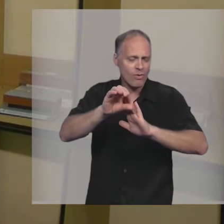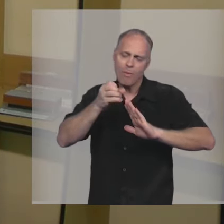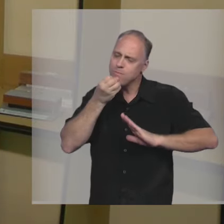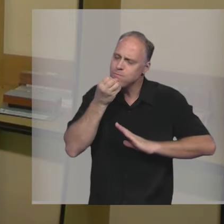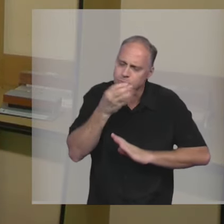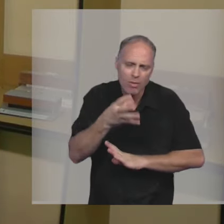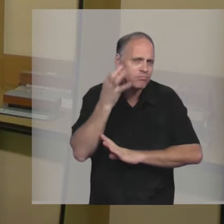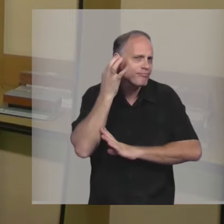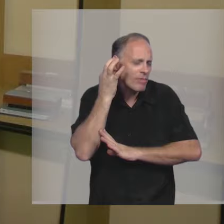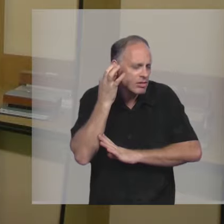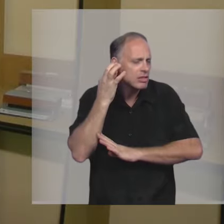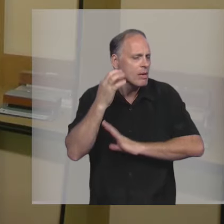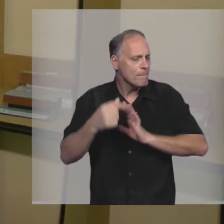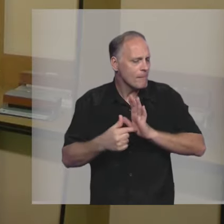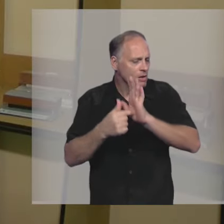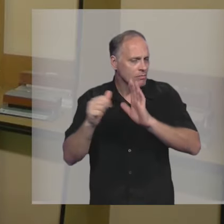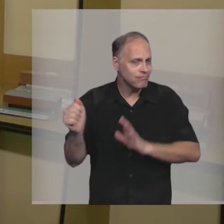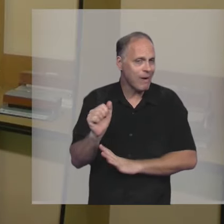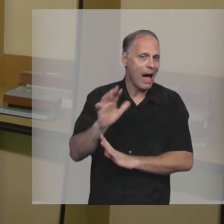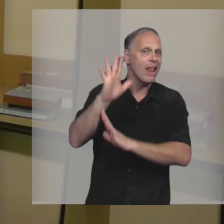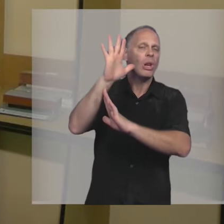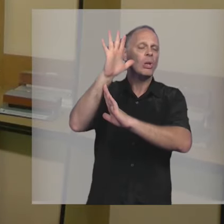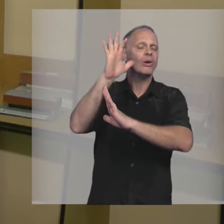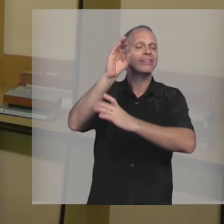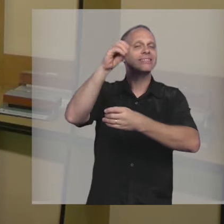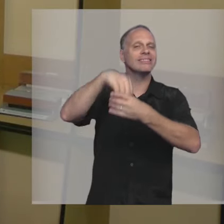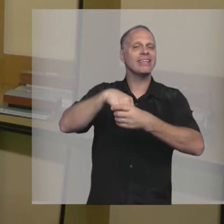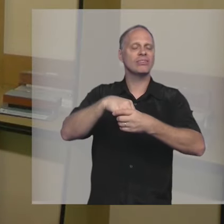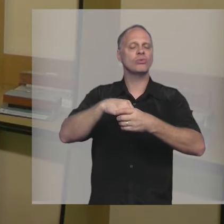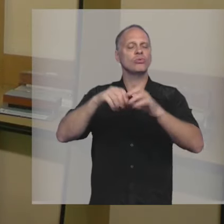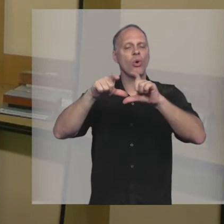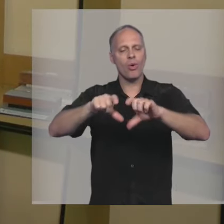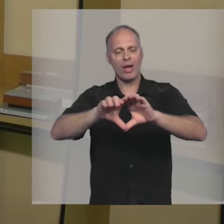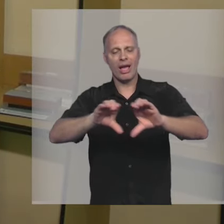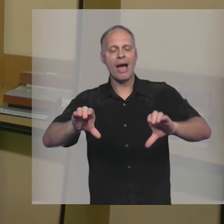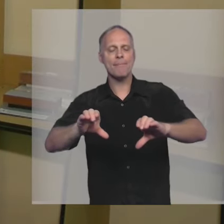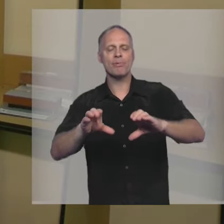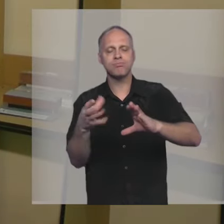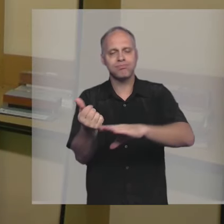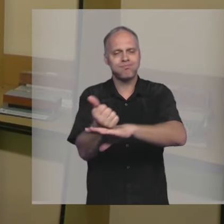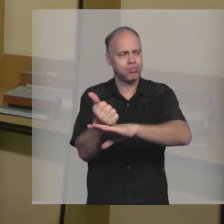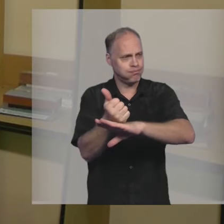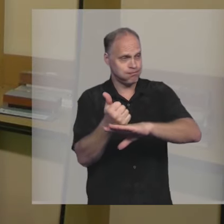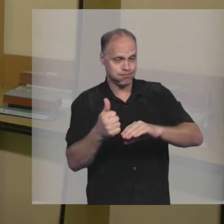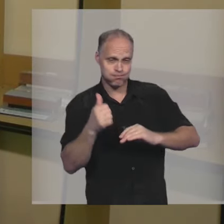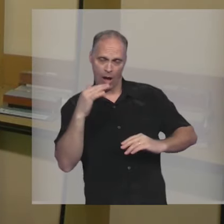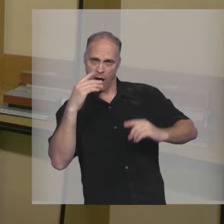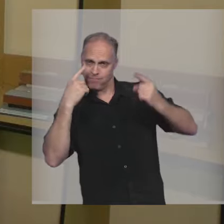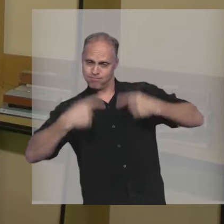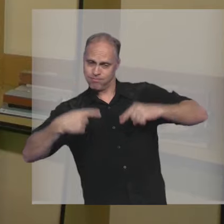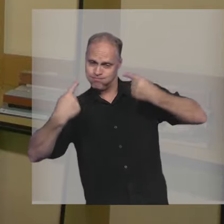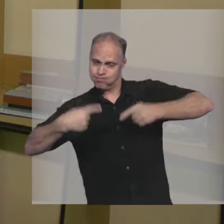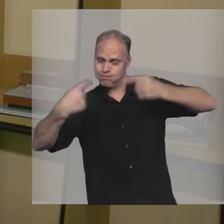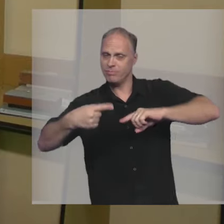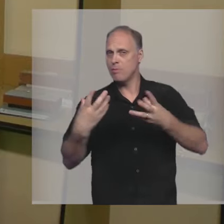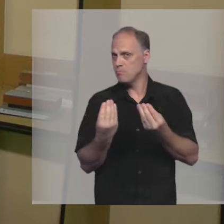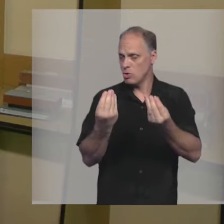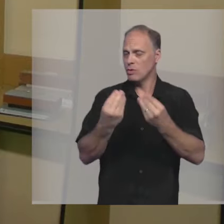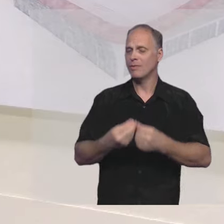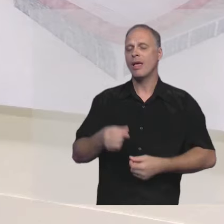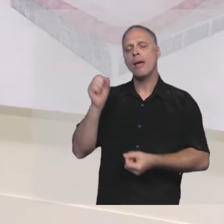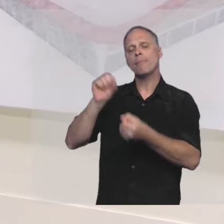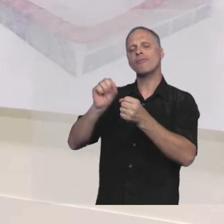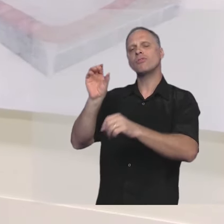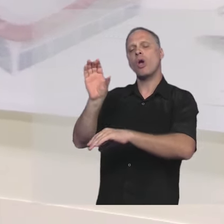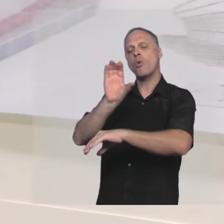né? Uma atuação que realmente o destaque dentro de um campo onde a gente tem tantos profissionais, uma variedade tão grande de